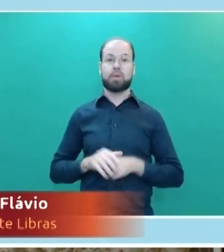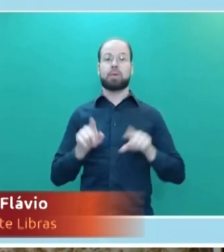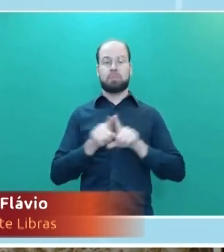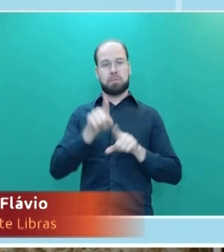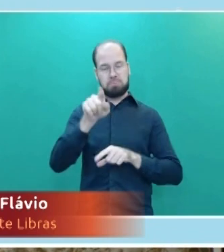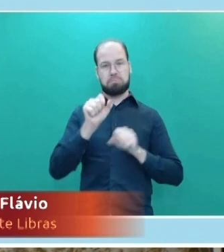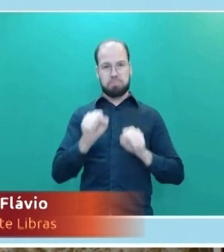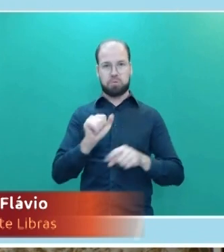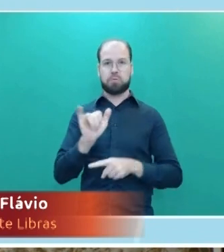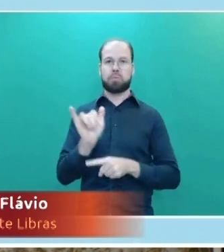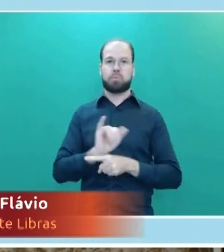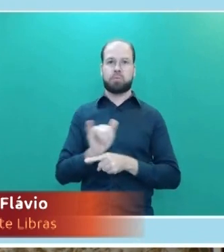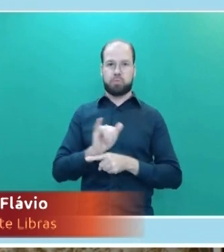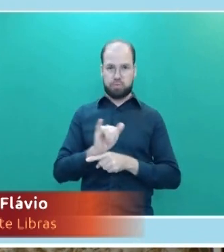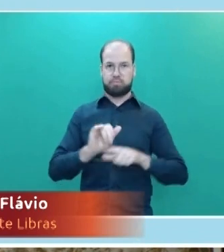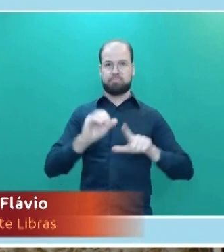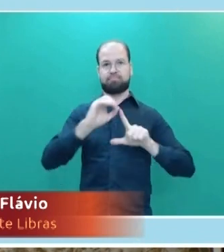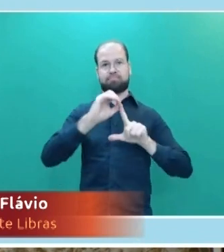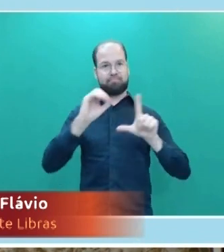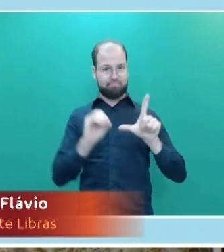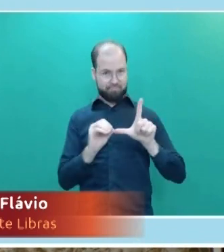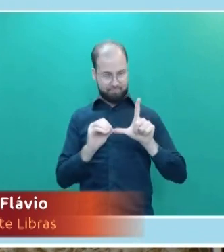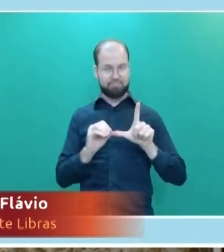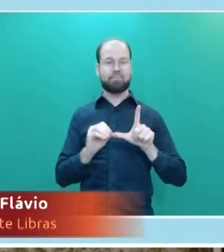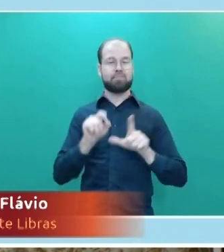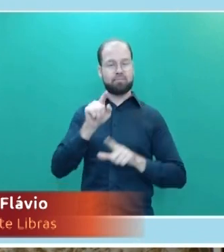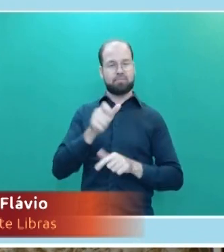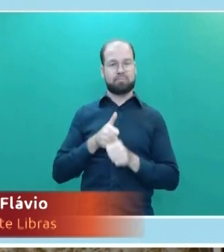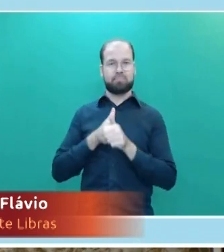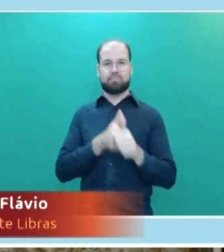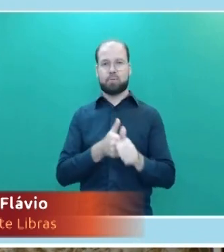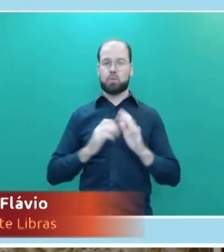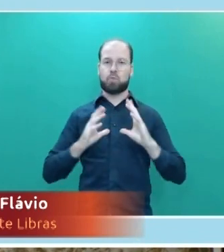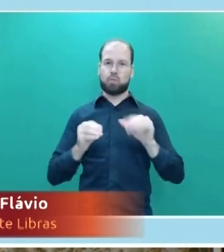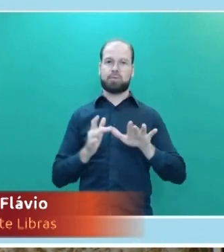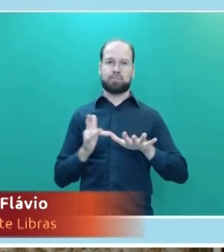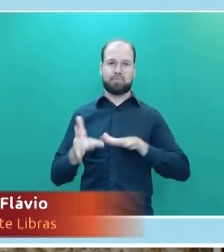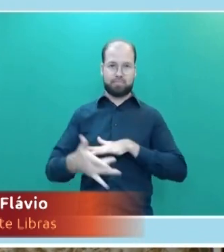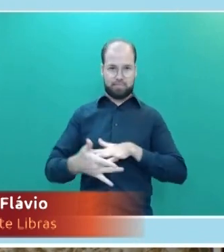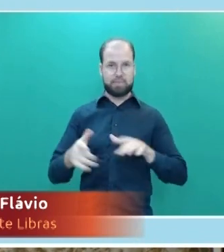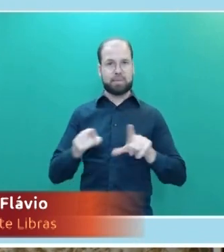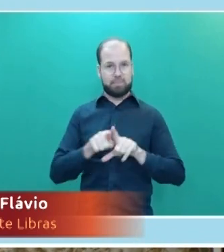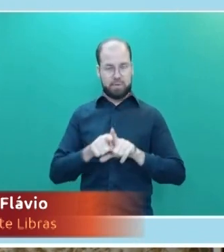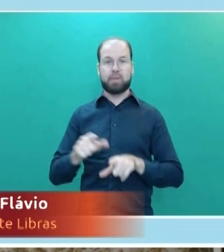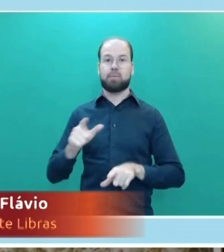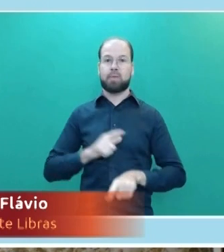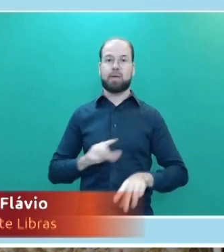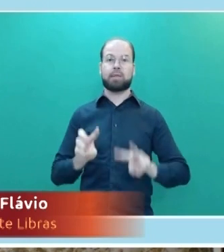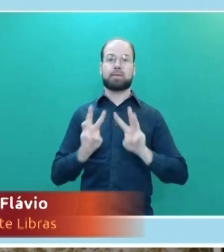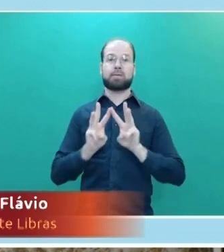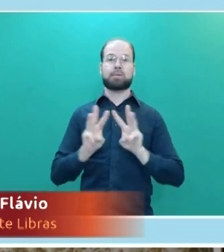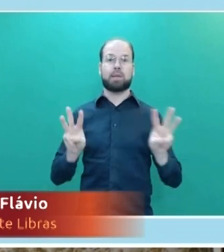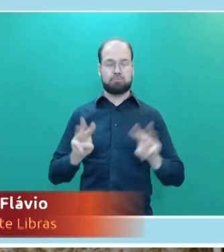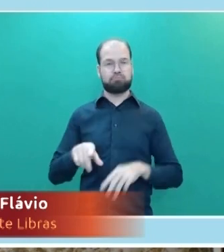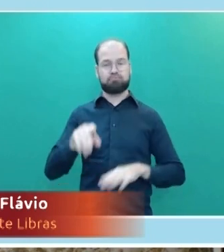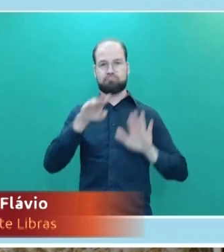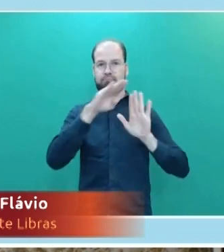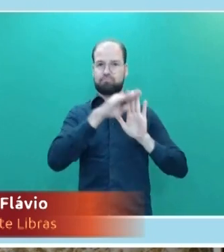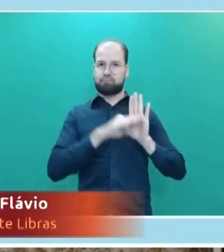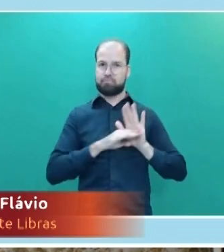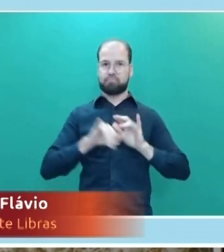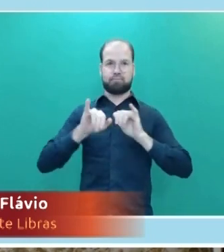UFG, e acompanhar todas as nossas notícias nas redes sociais, claro. A gente também tem um site, onde a programação é